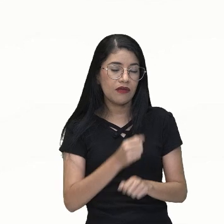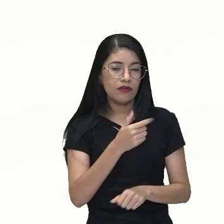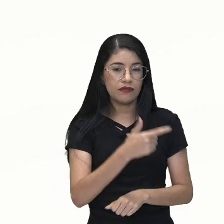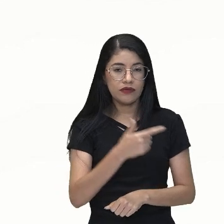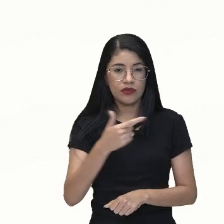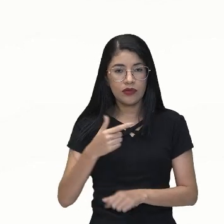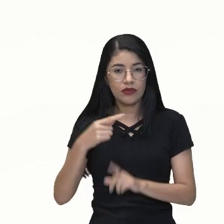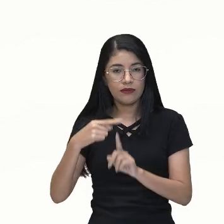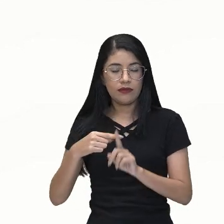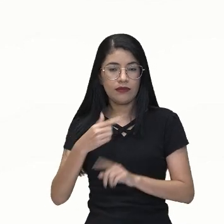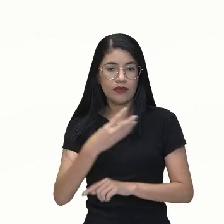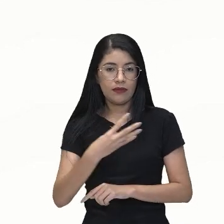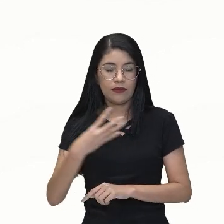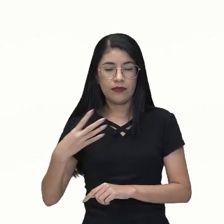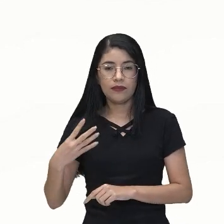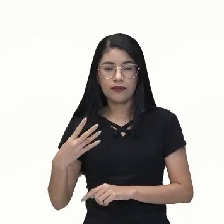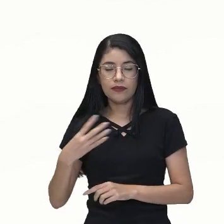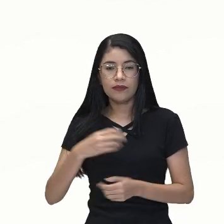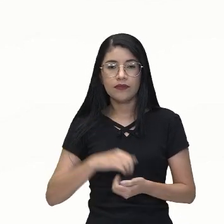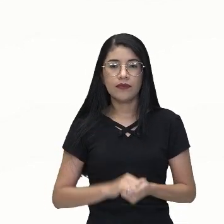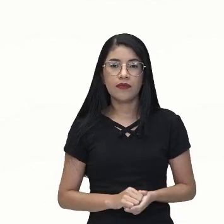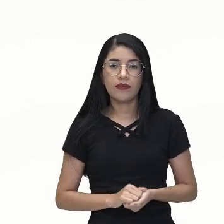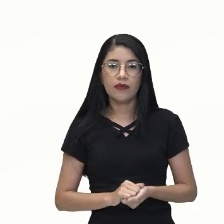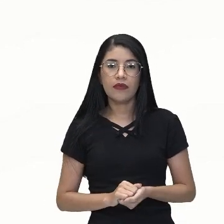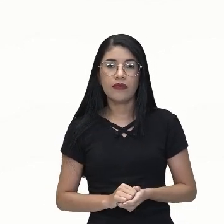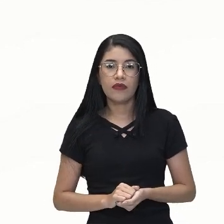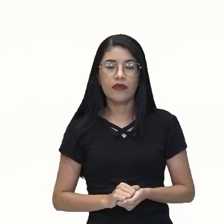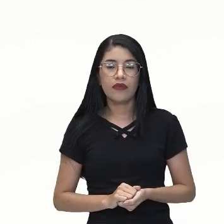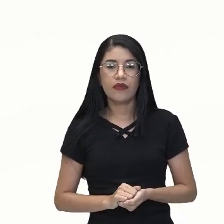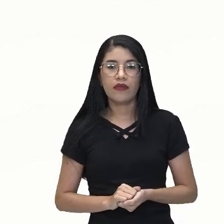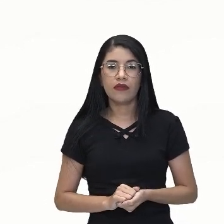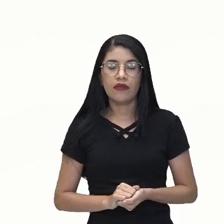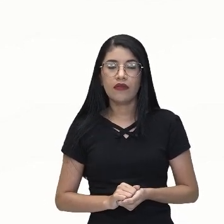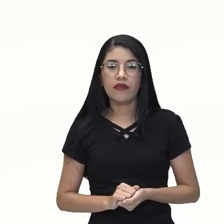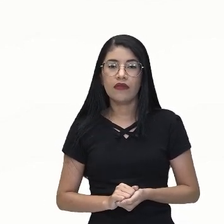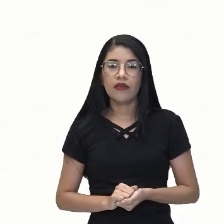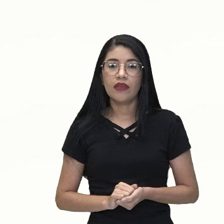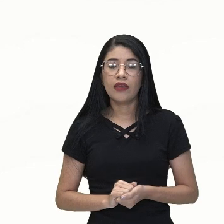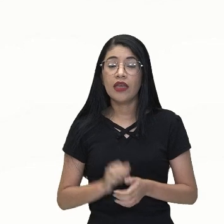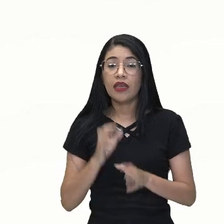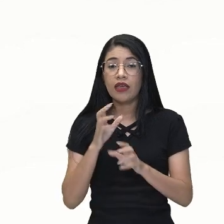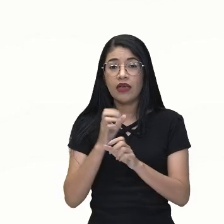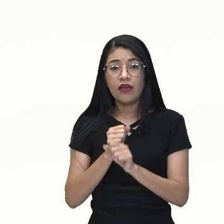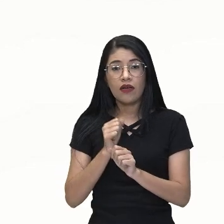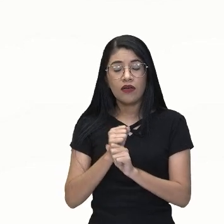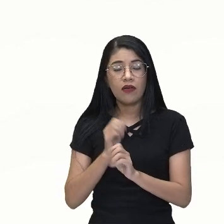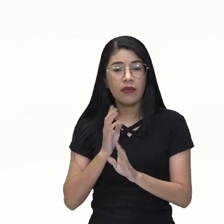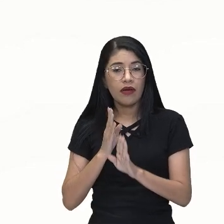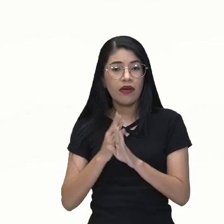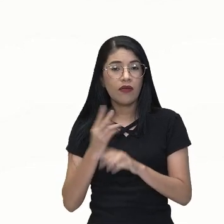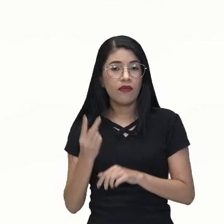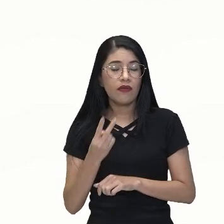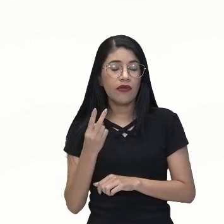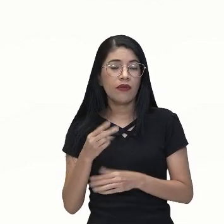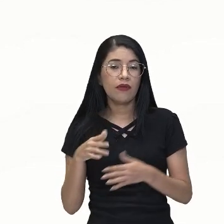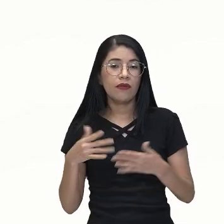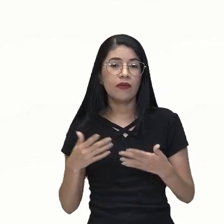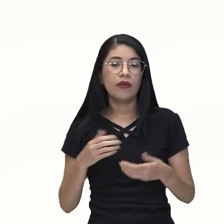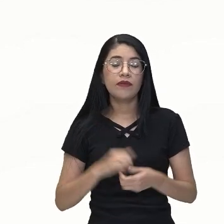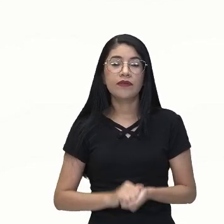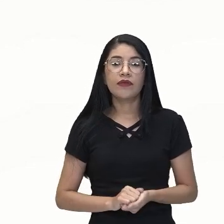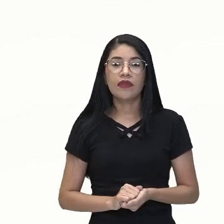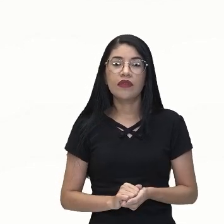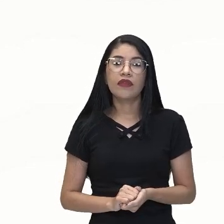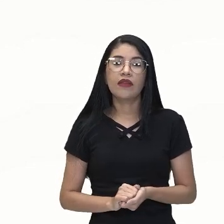seja, 22 mais 44, e dessa soma de valores, você, com o